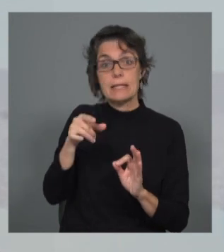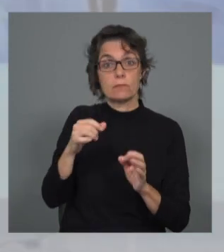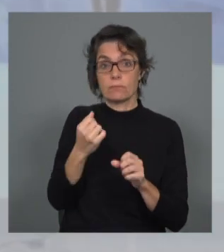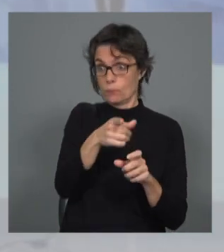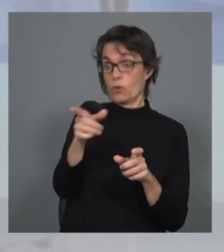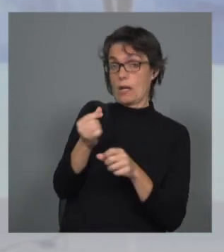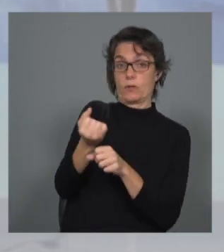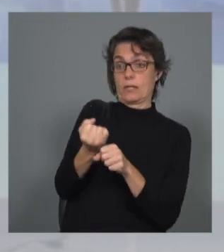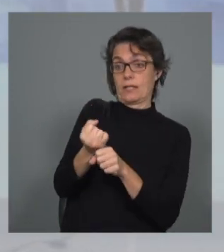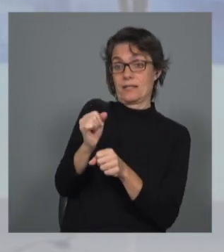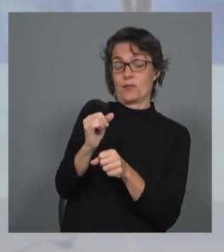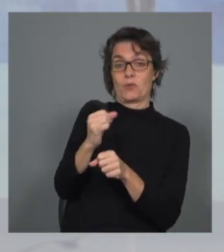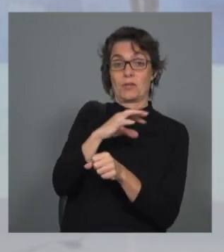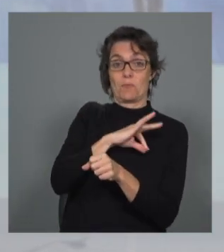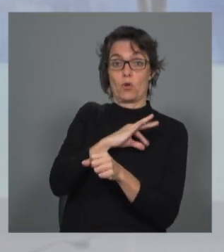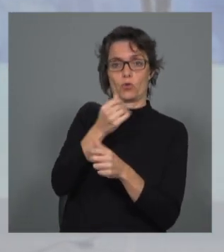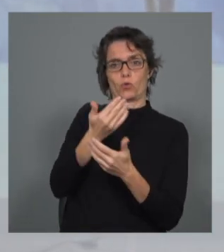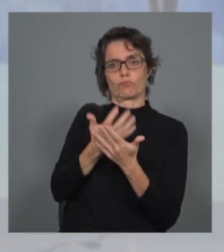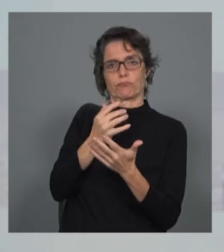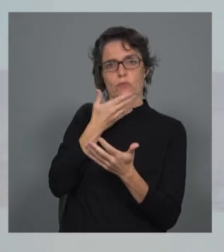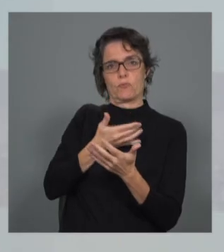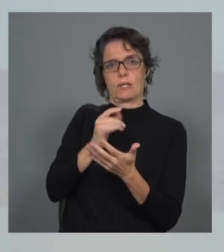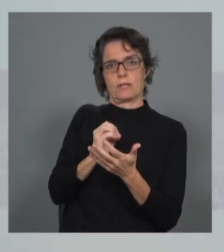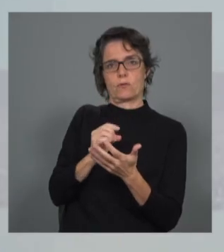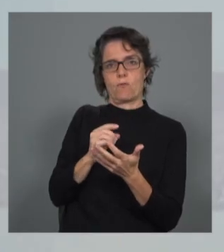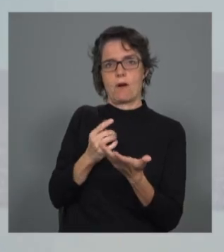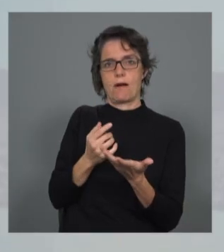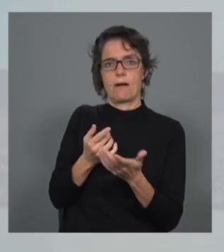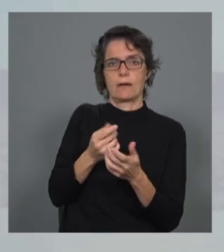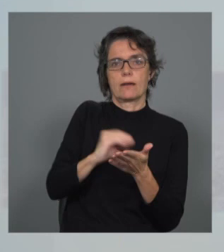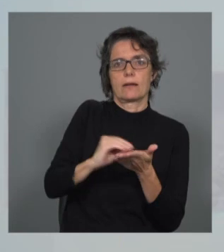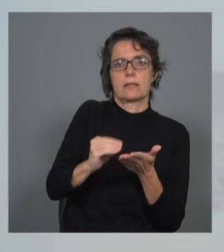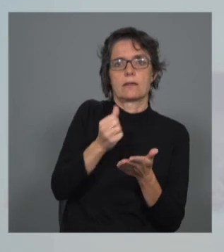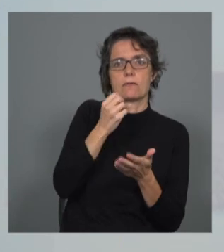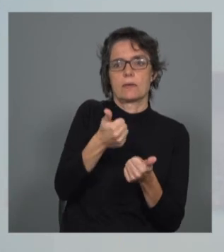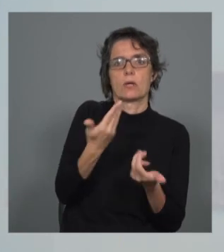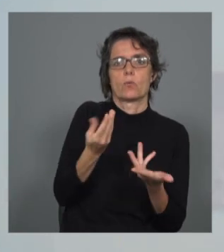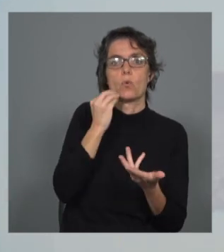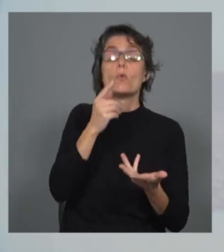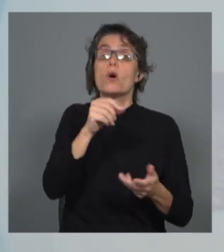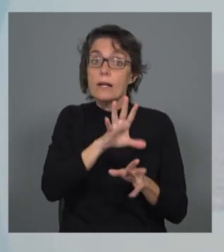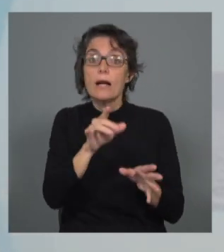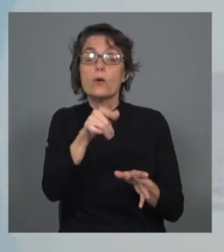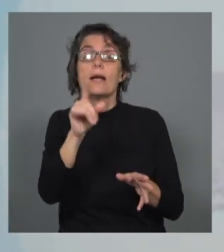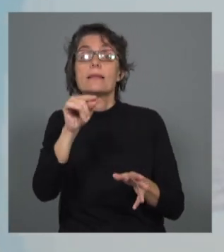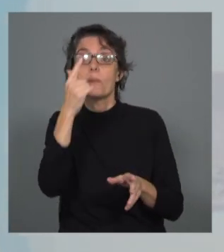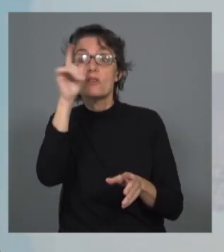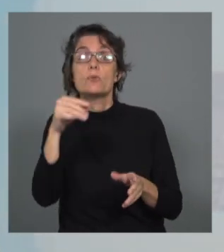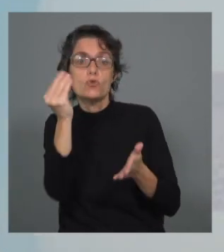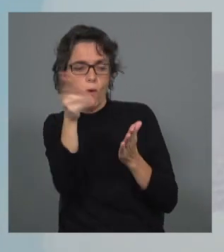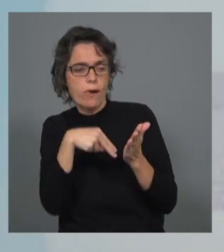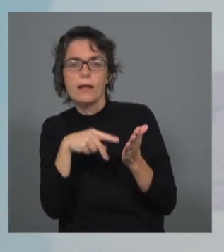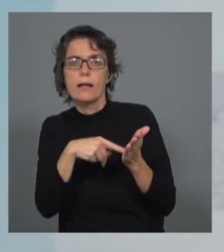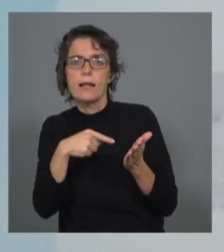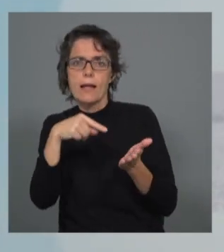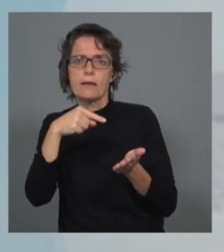impossível ter bons títulos, ter bons projetos editoriais. Cada vez mais o leitor é exigente. O leitor de hoje não é o leitor de há 30, de há 50 anos,